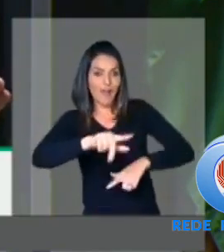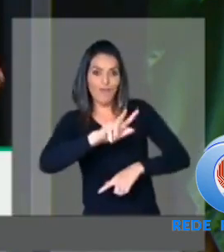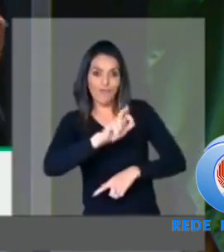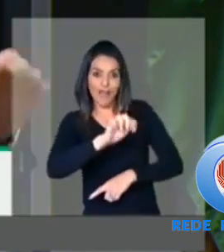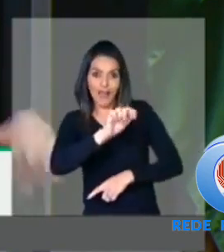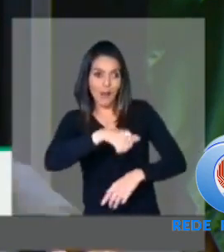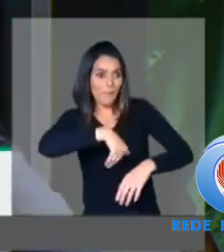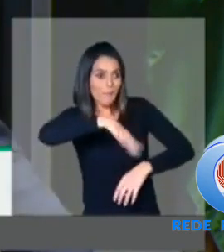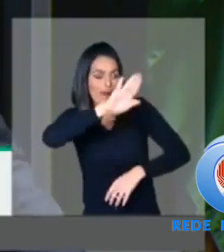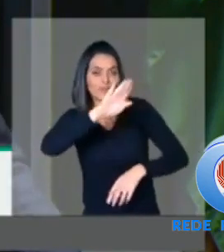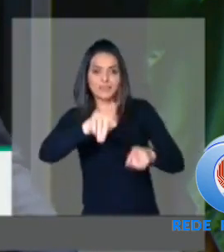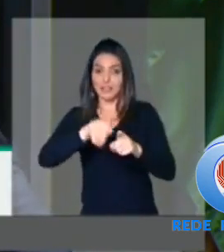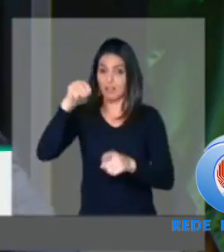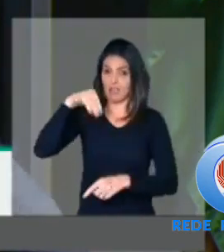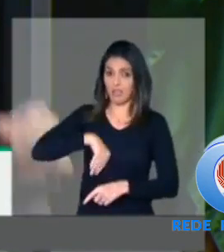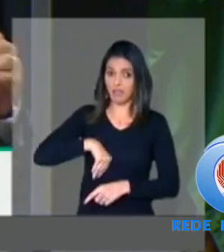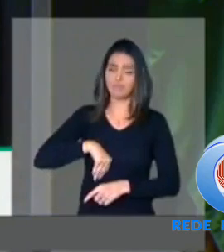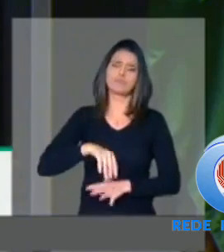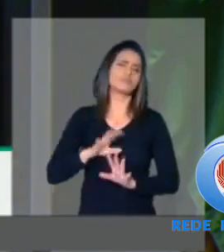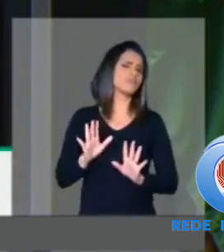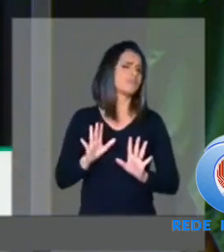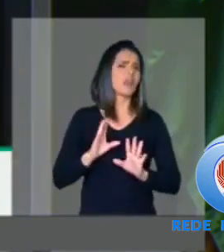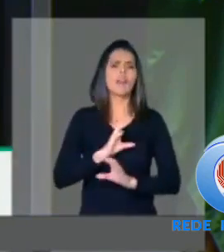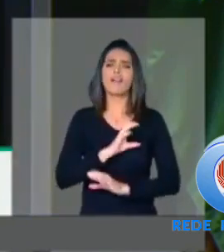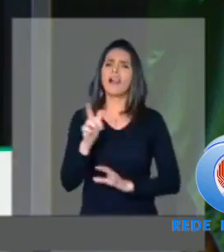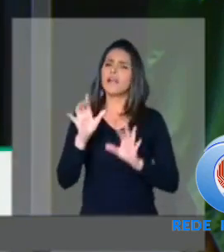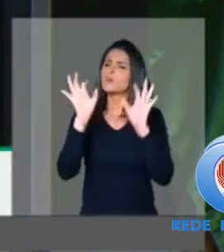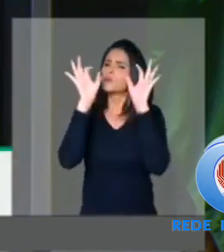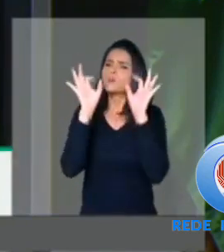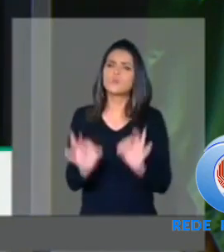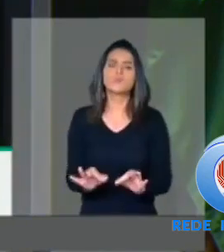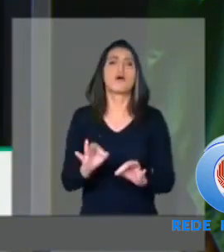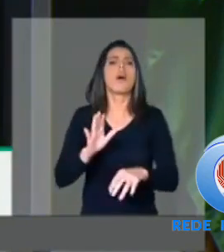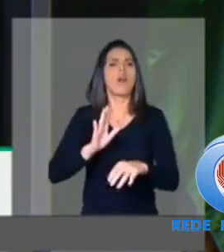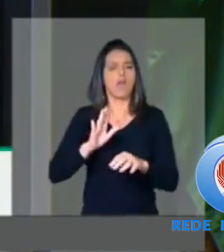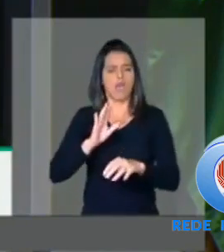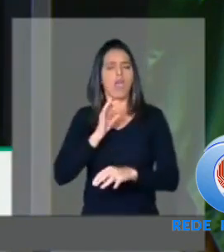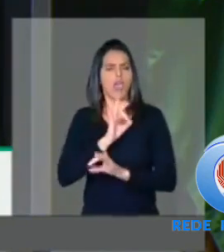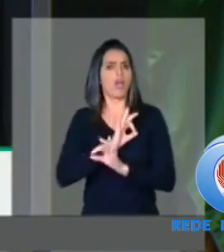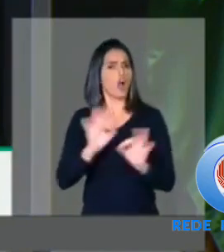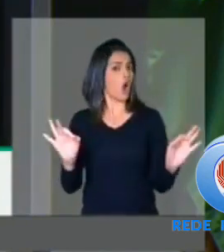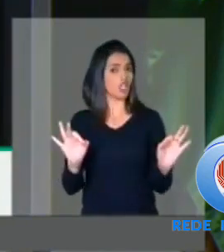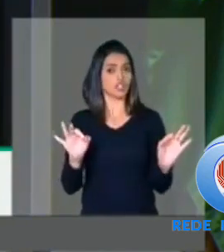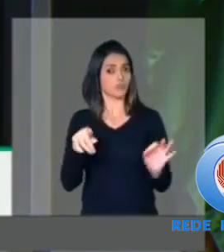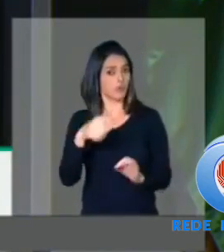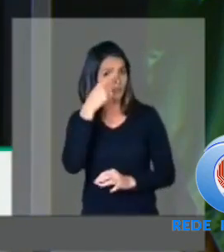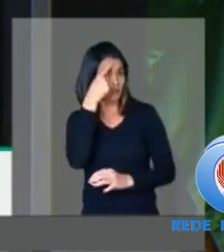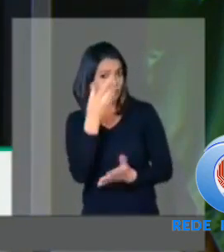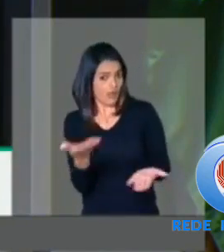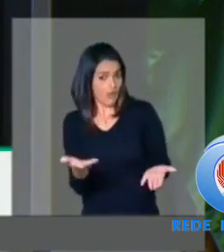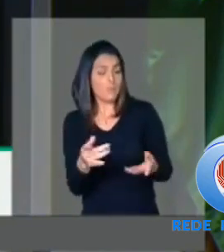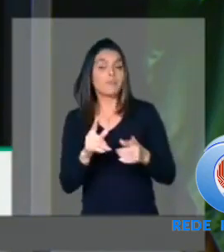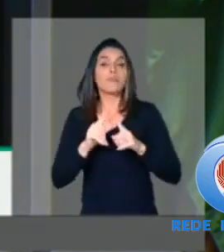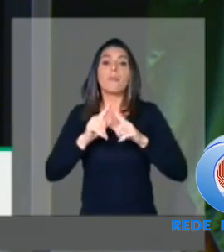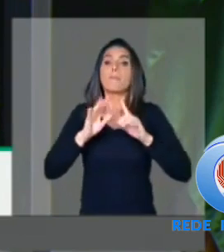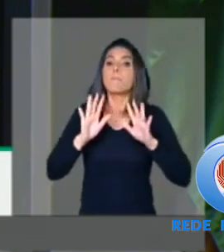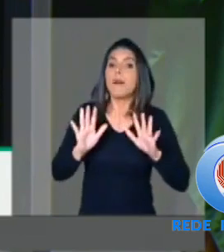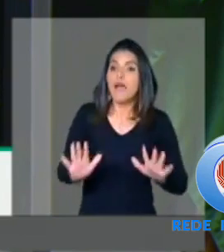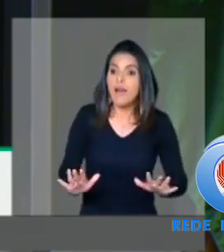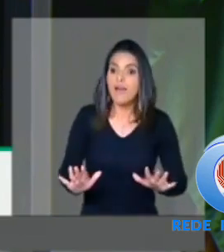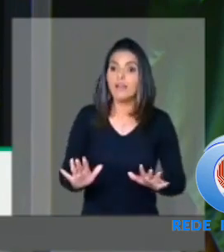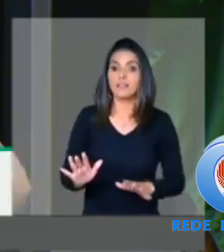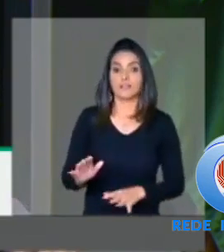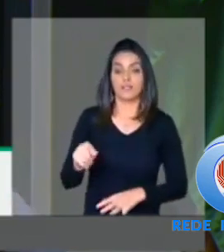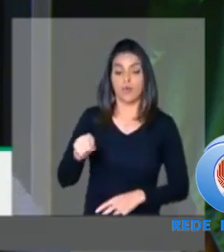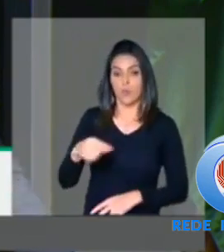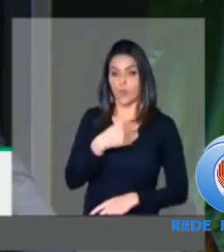certamente uma preocupação e uma iniciativa correta. Foi por isso que, quando o governo publicou